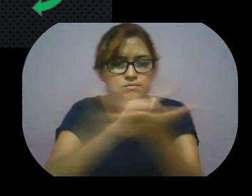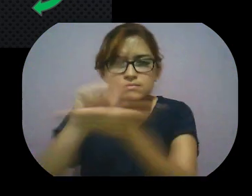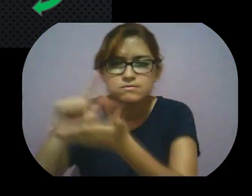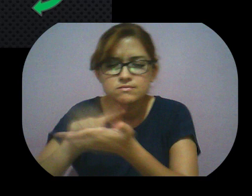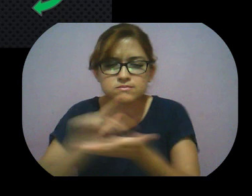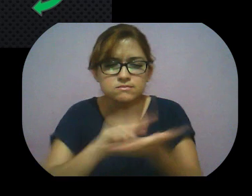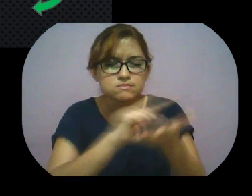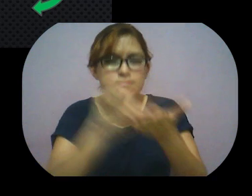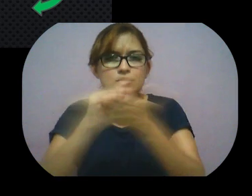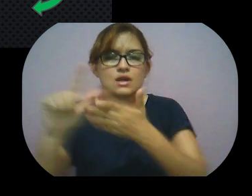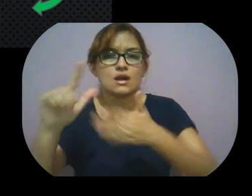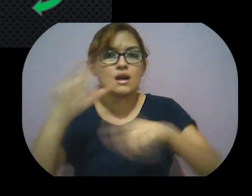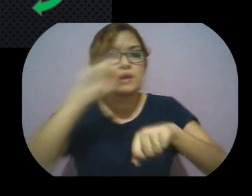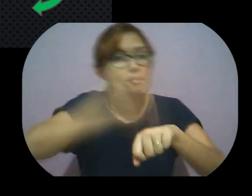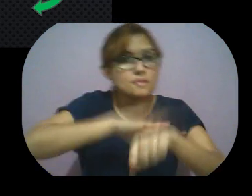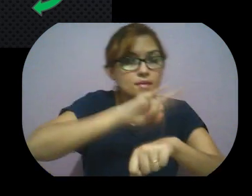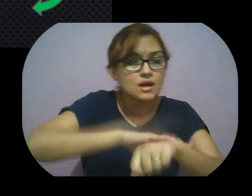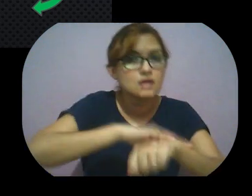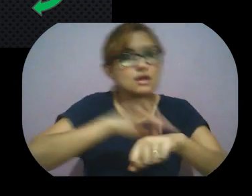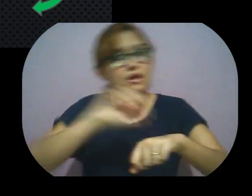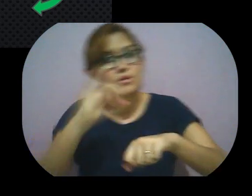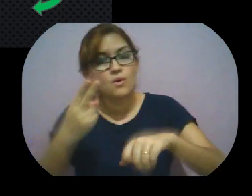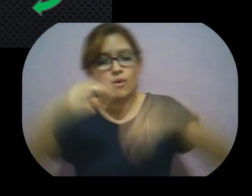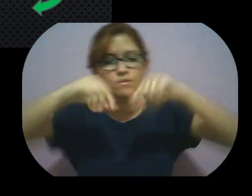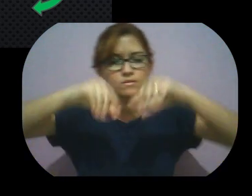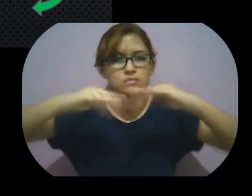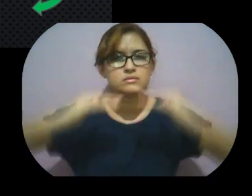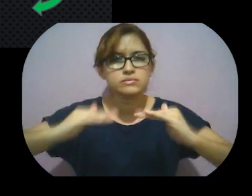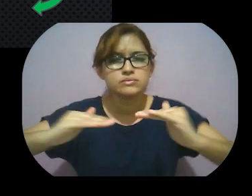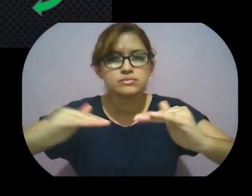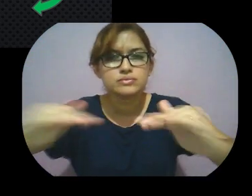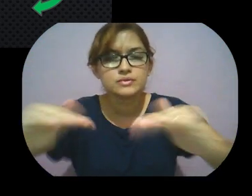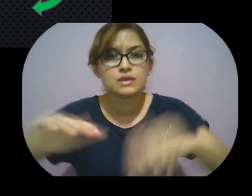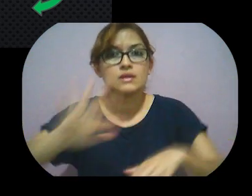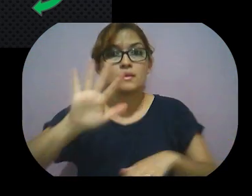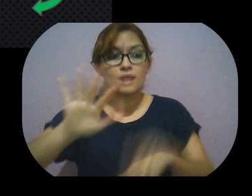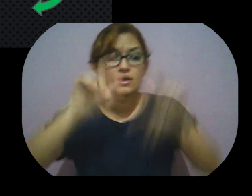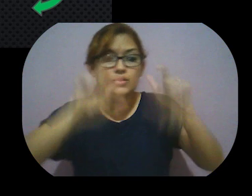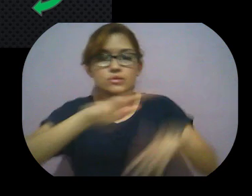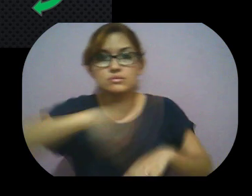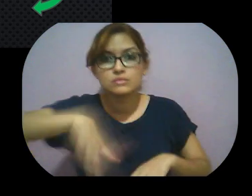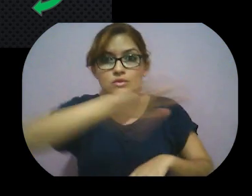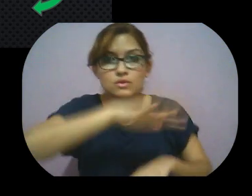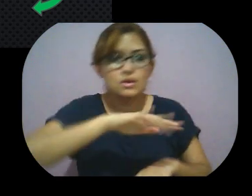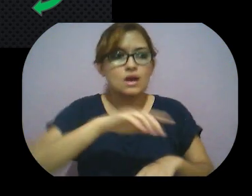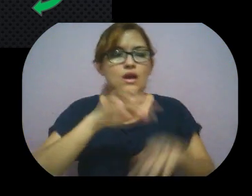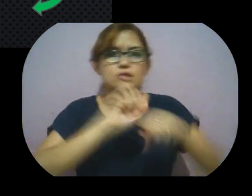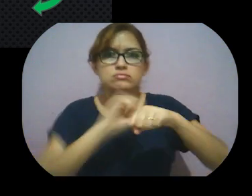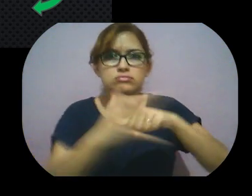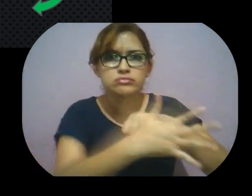de banheiros e pisos, onde não existem casos confirmados ou suspeitos